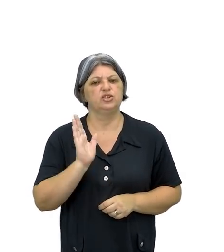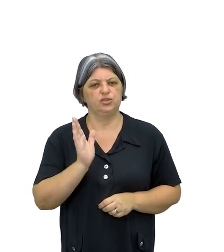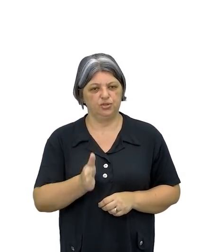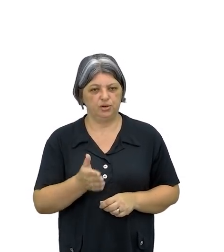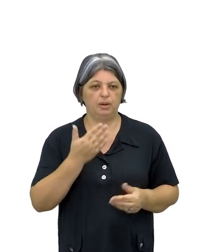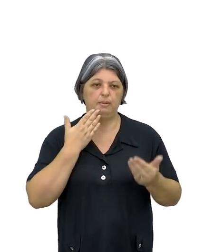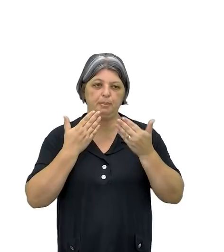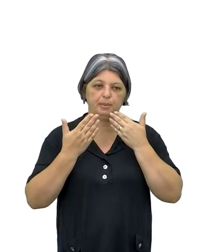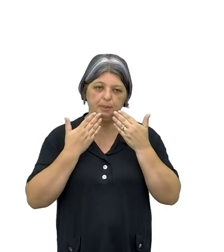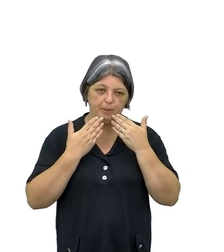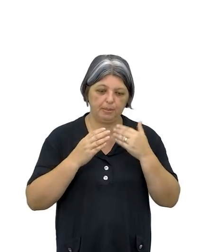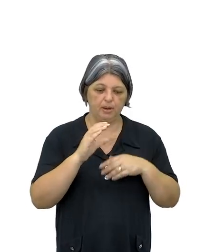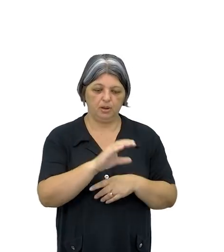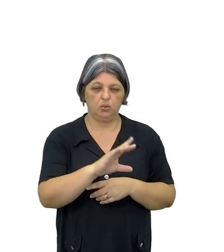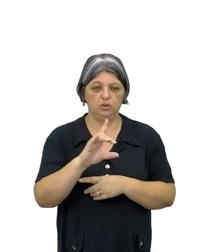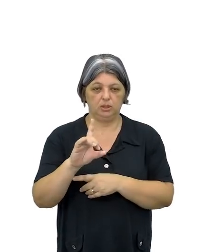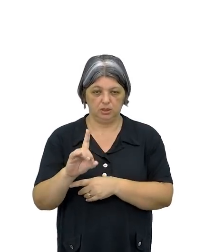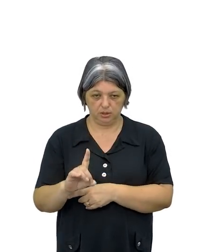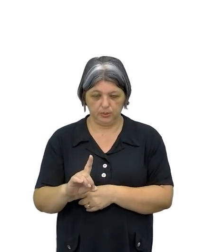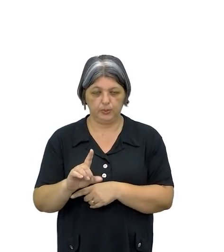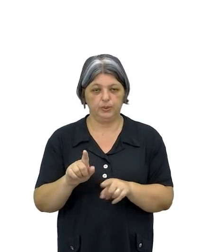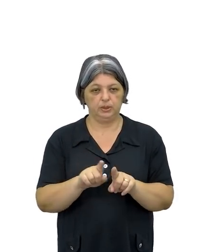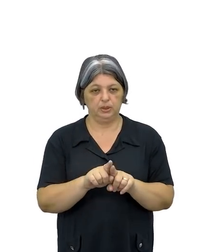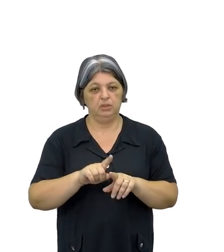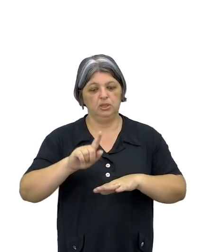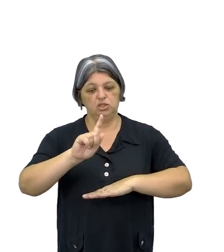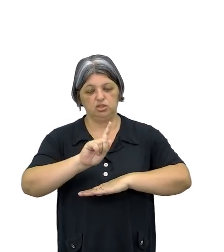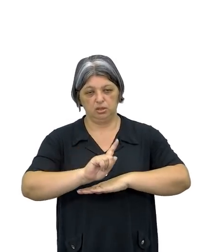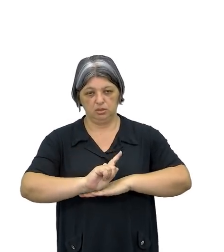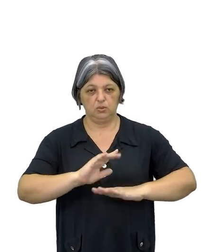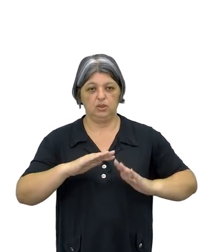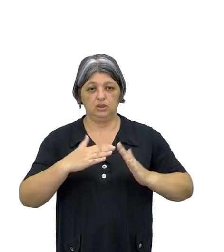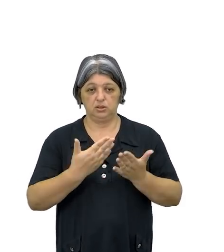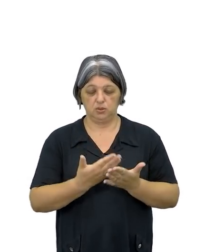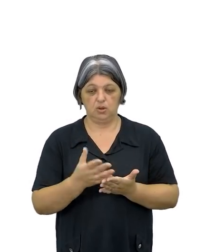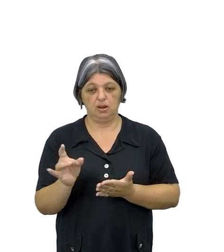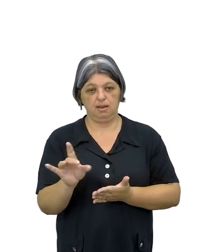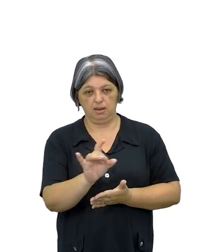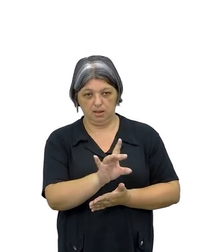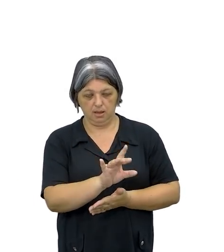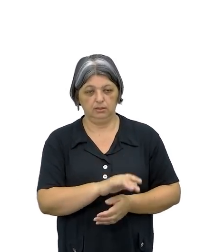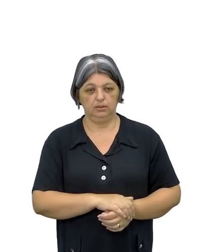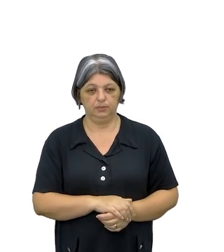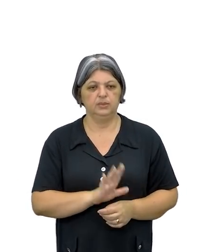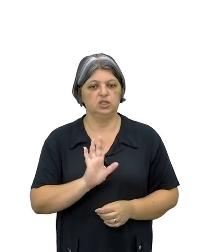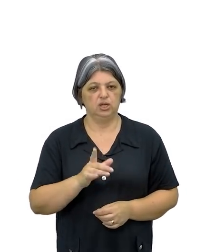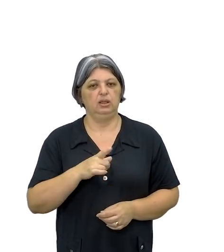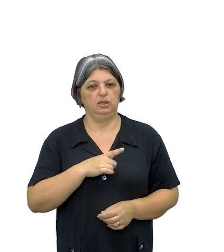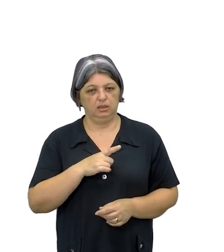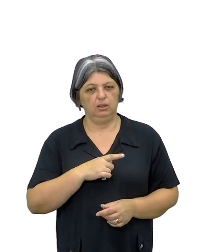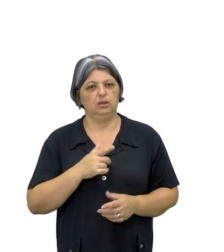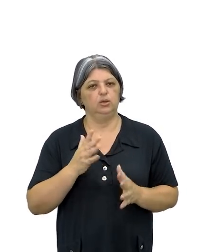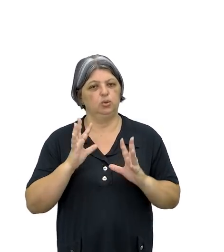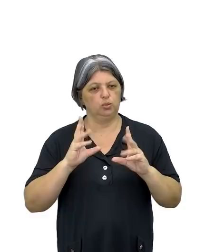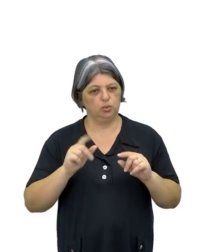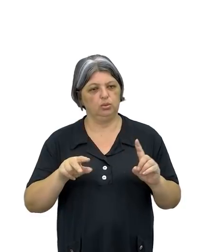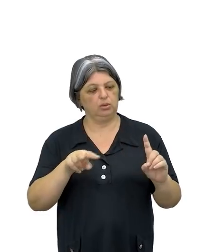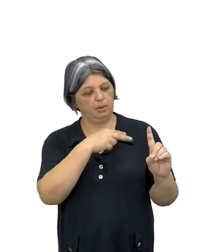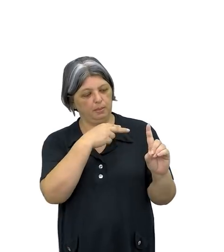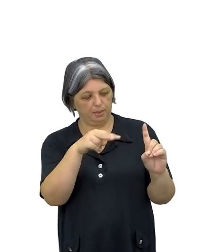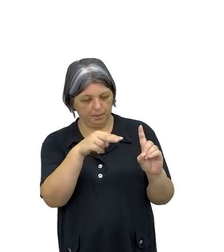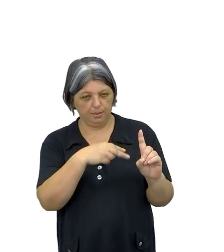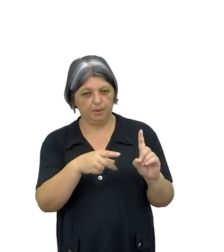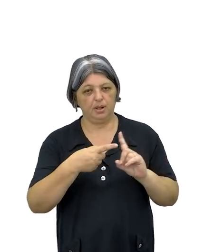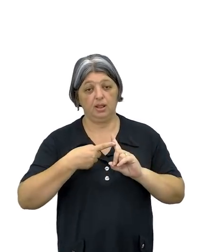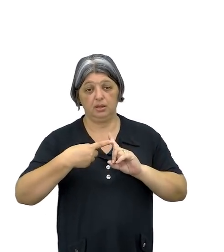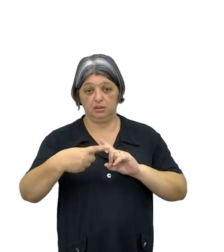com os vossos coordenadores, com os vossos gestores nas vossas escolas, e vocês já têm, né, todo esse panorama dessa semana, tá?